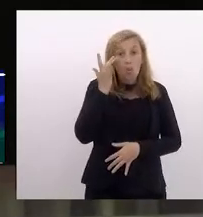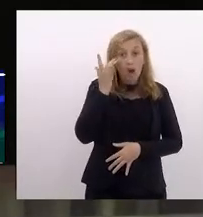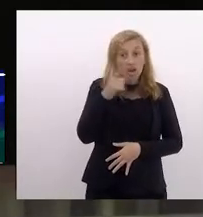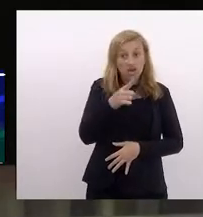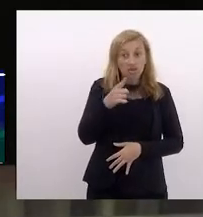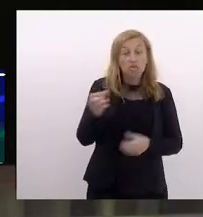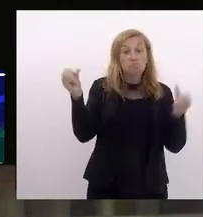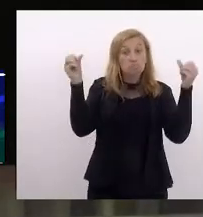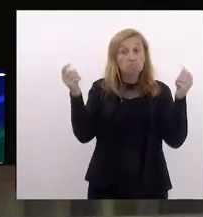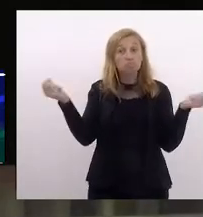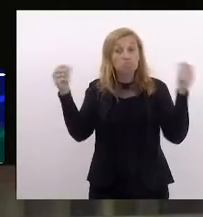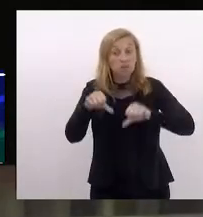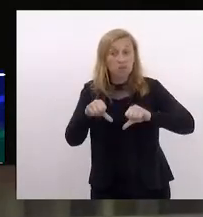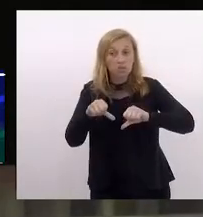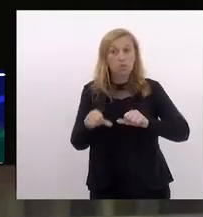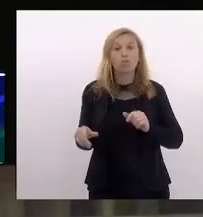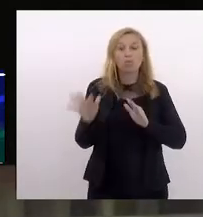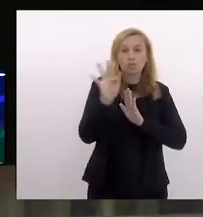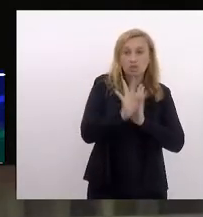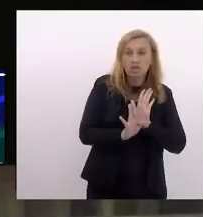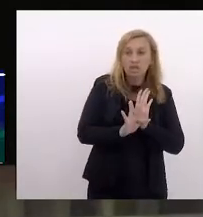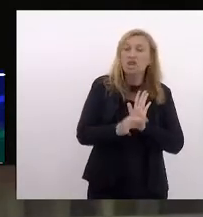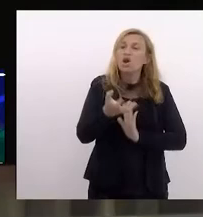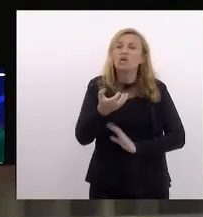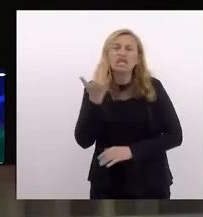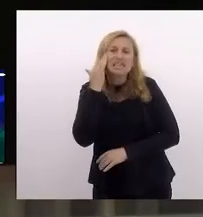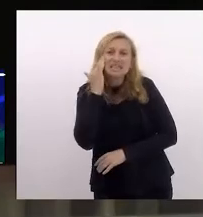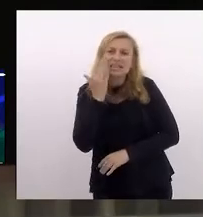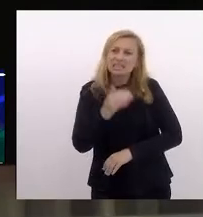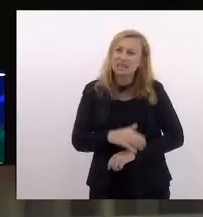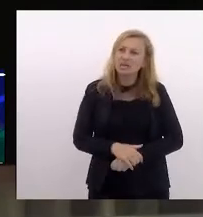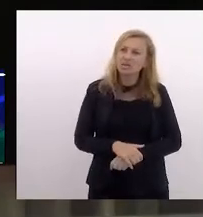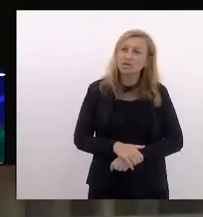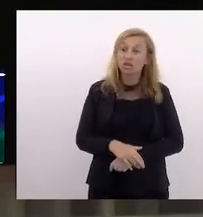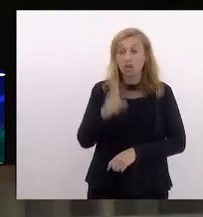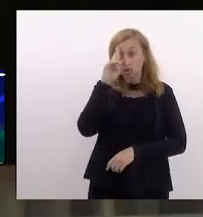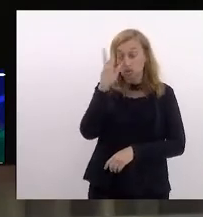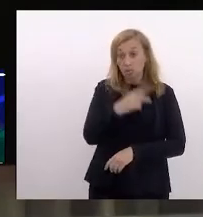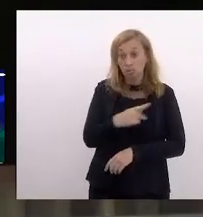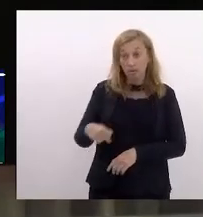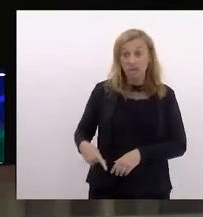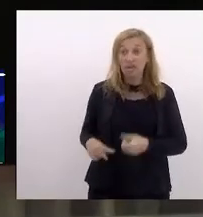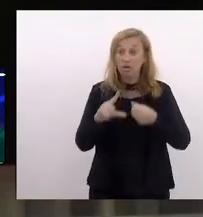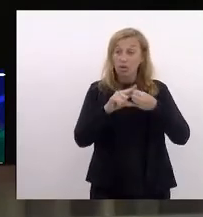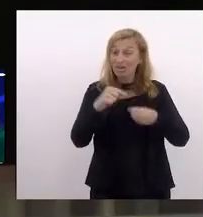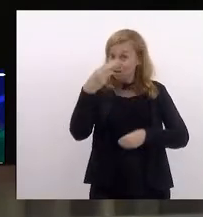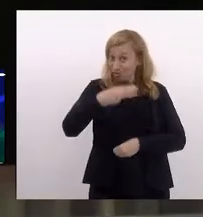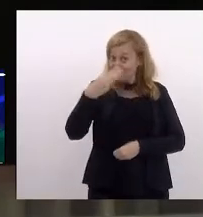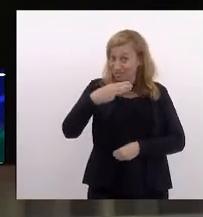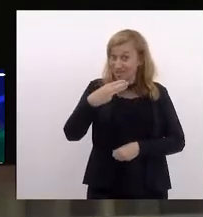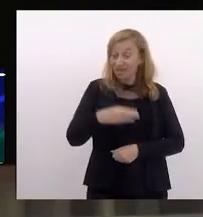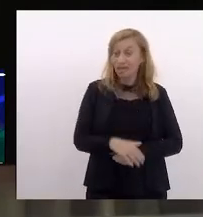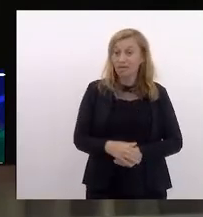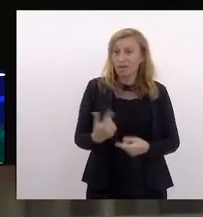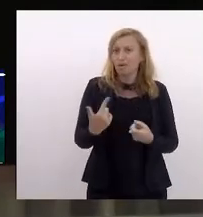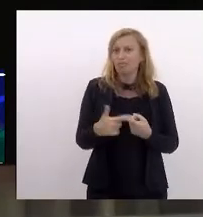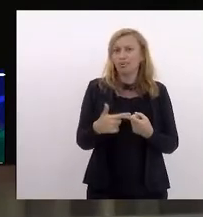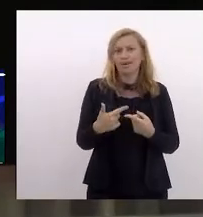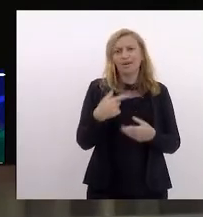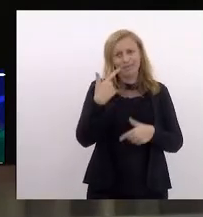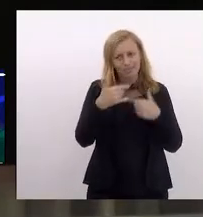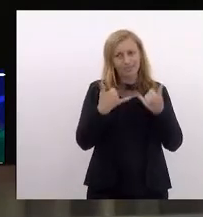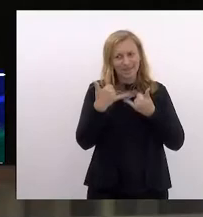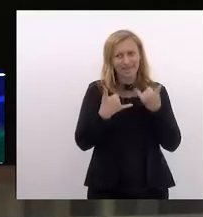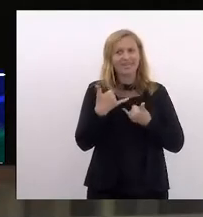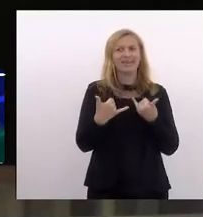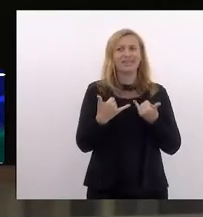acho que até piorou texto eu queria entender senhor presidente o Artigo terceiro porque é uma pegadinha